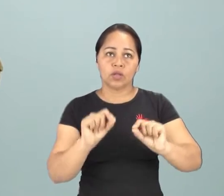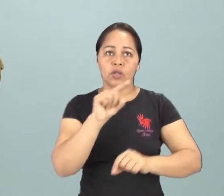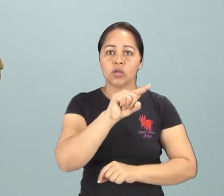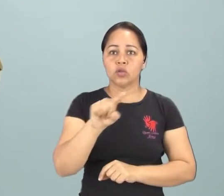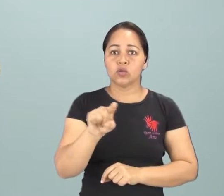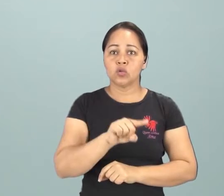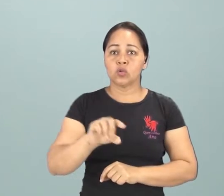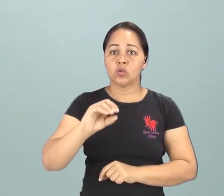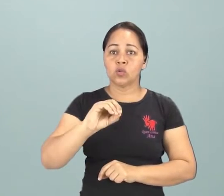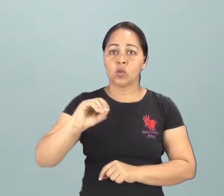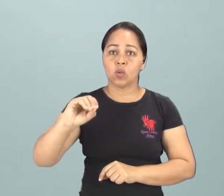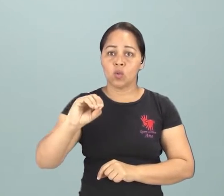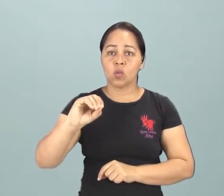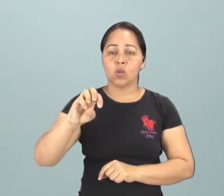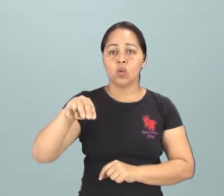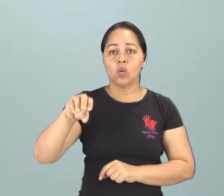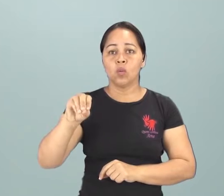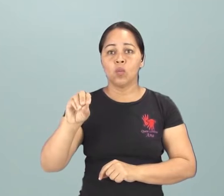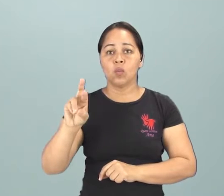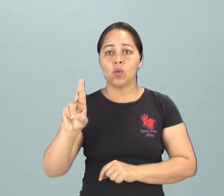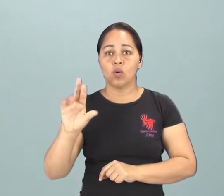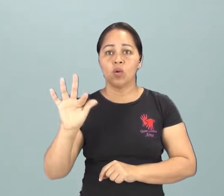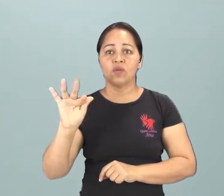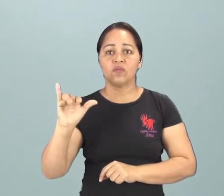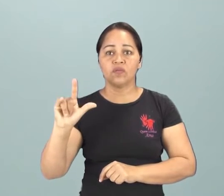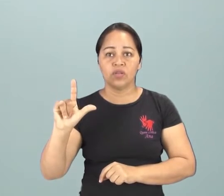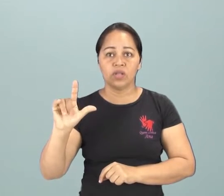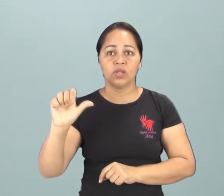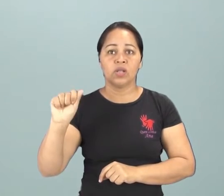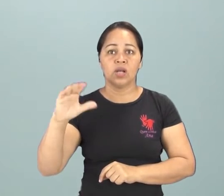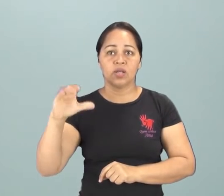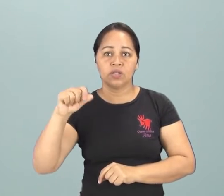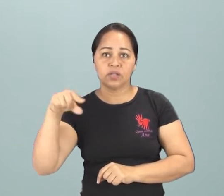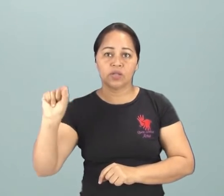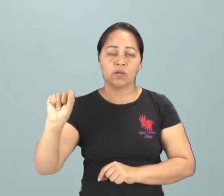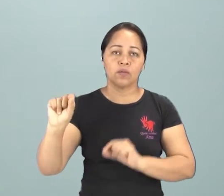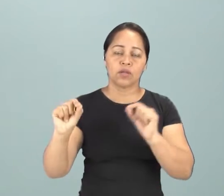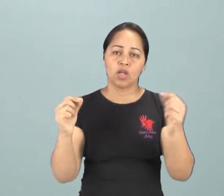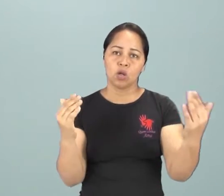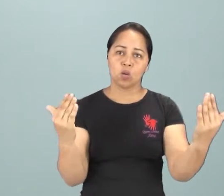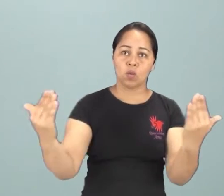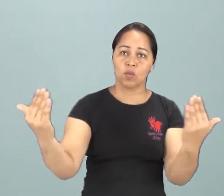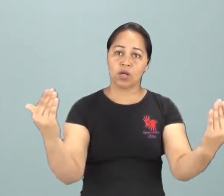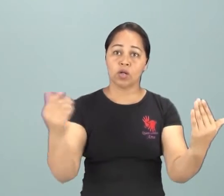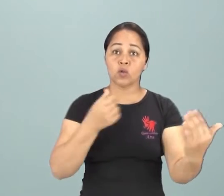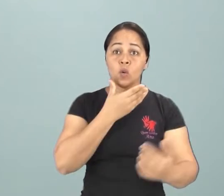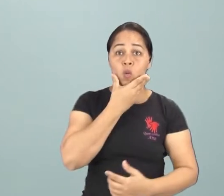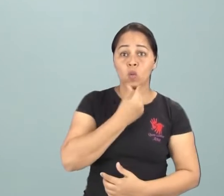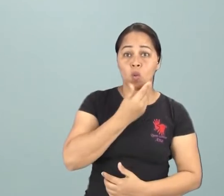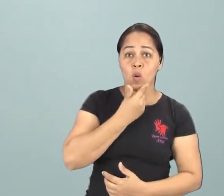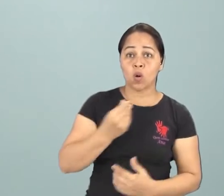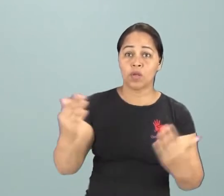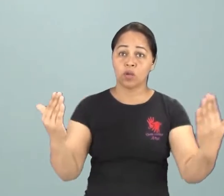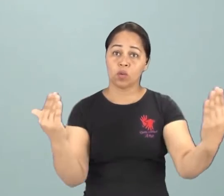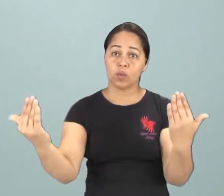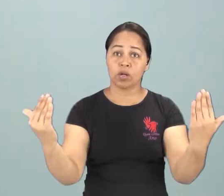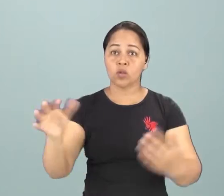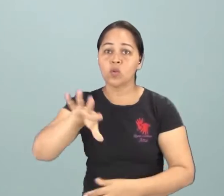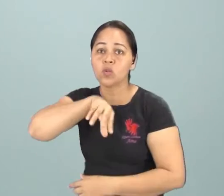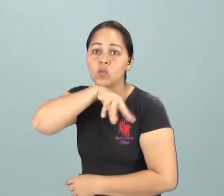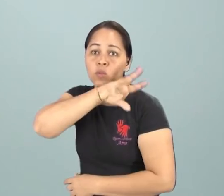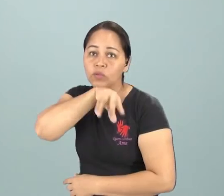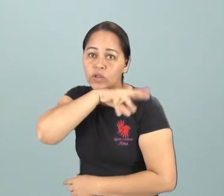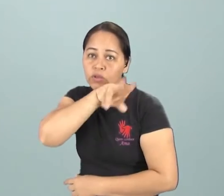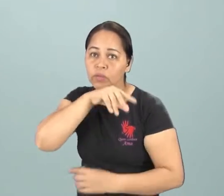é a capacidade do escritor de fazer analogia entre o homem e os animais, uma comparação